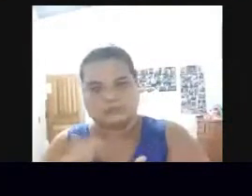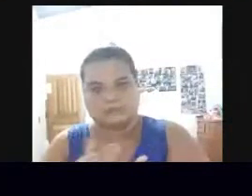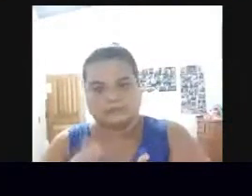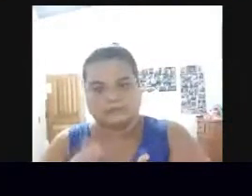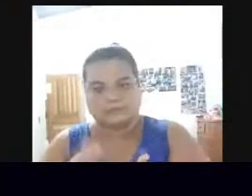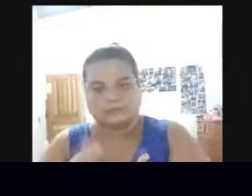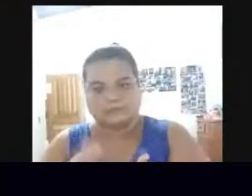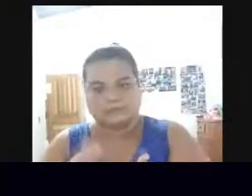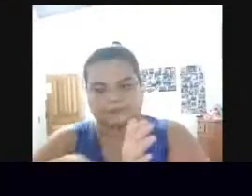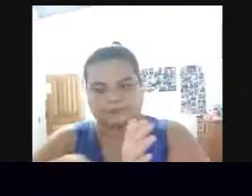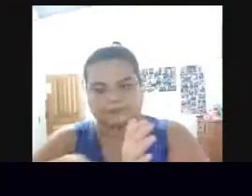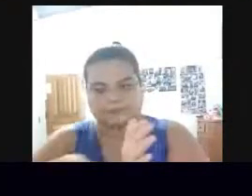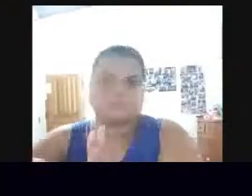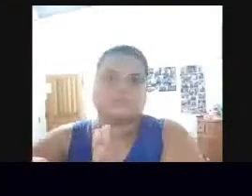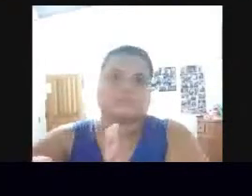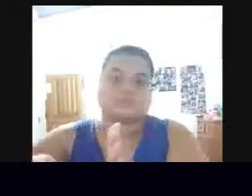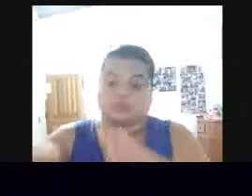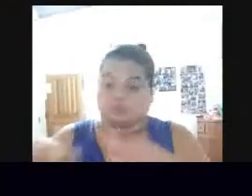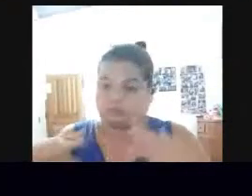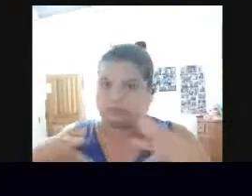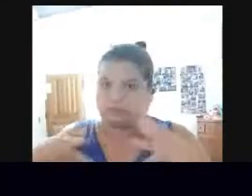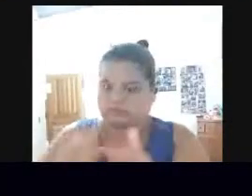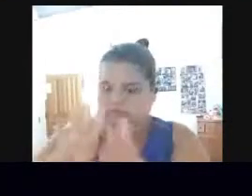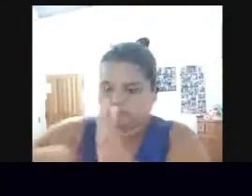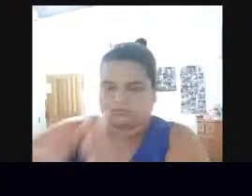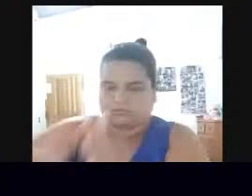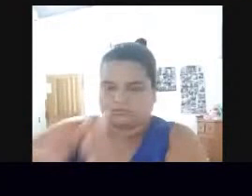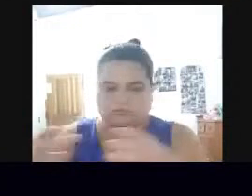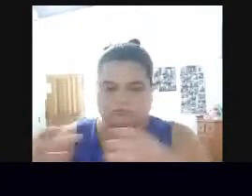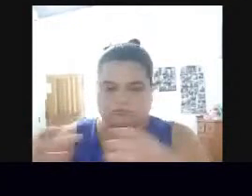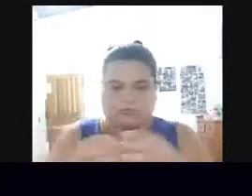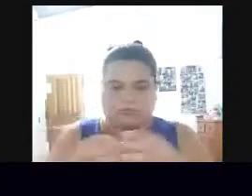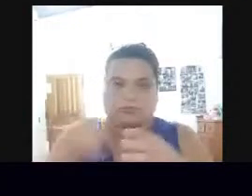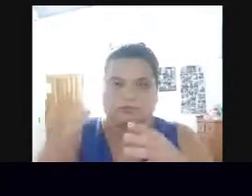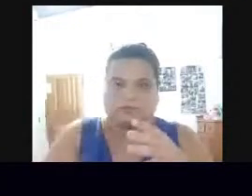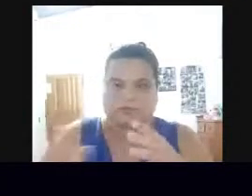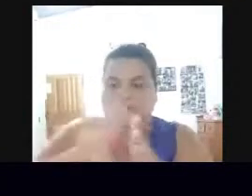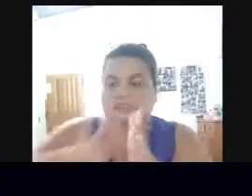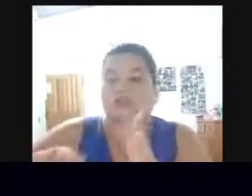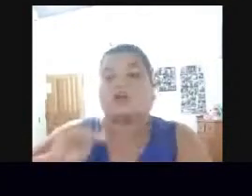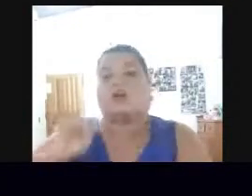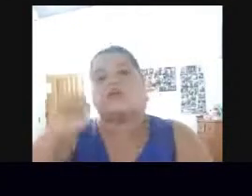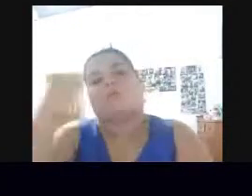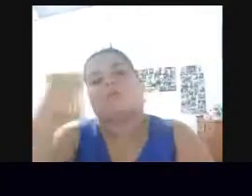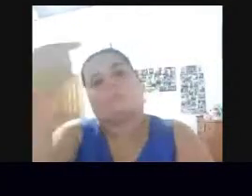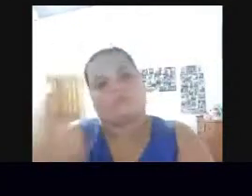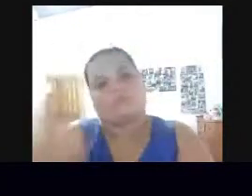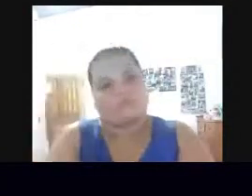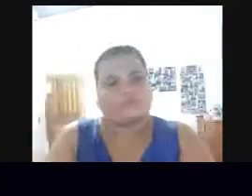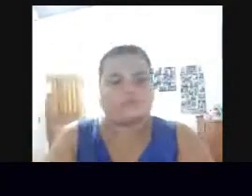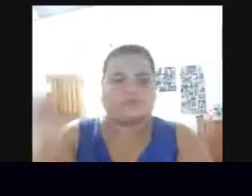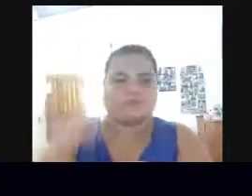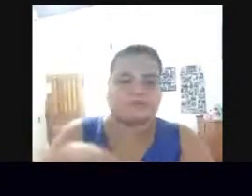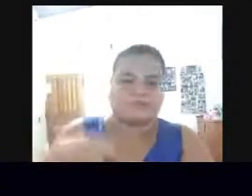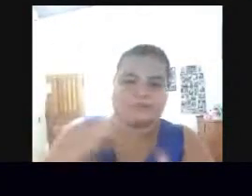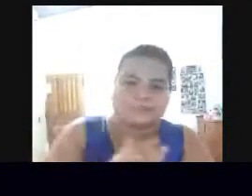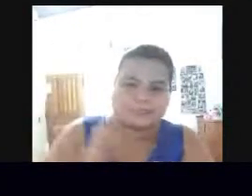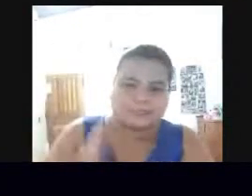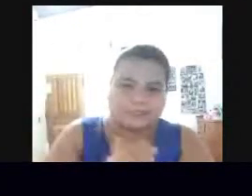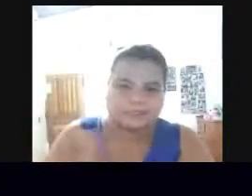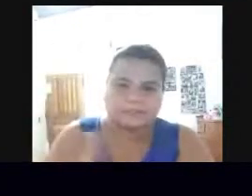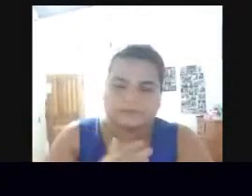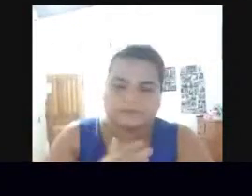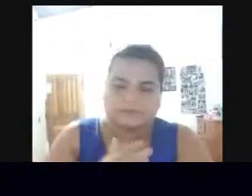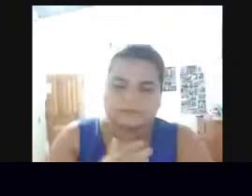faz a remoção total. E existem alguns leites que podem voltar para essa dieta. Também vai depender da sensibilidade do indivíduo, que é o leite